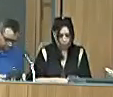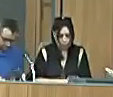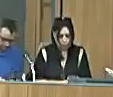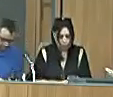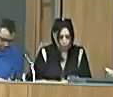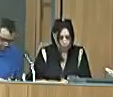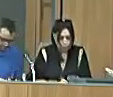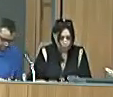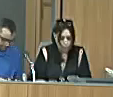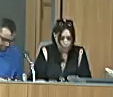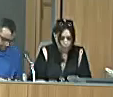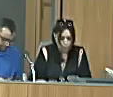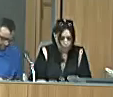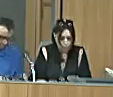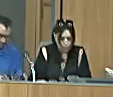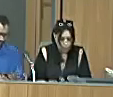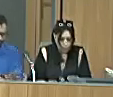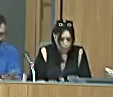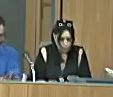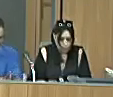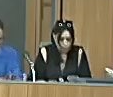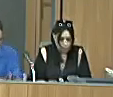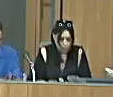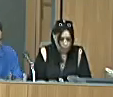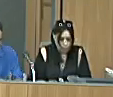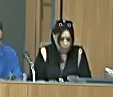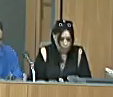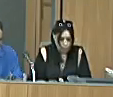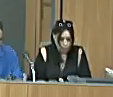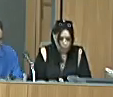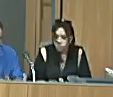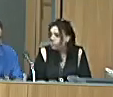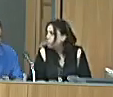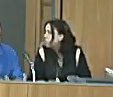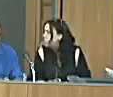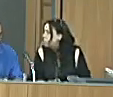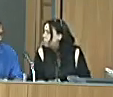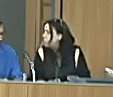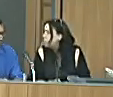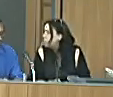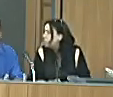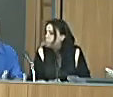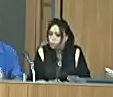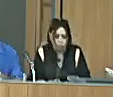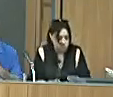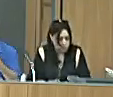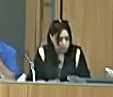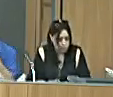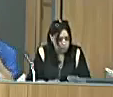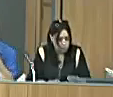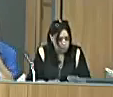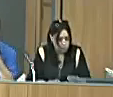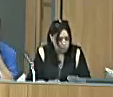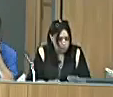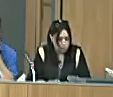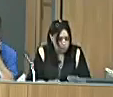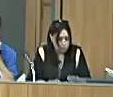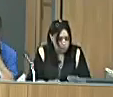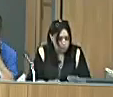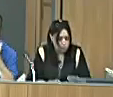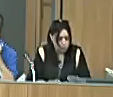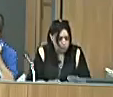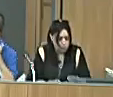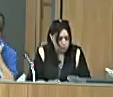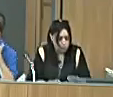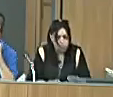tempo na relação com diretores gerentes com servidores eo nem fora presidente eu